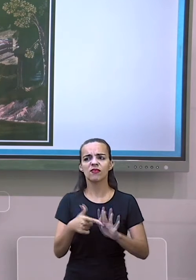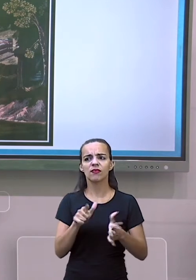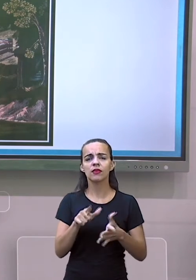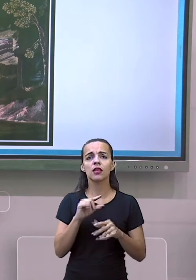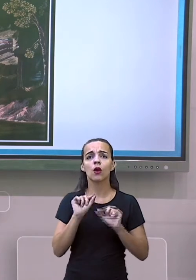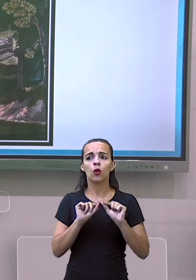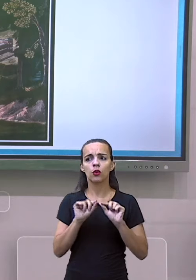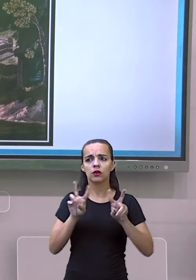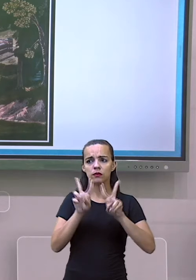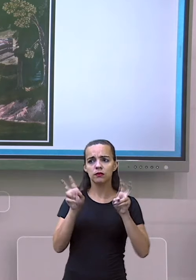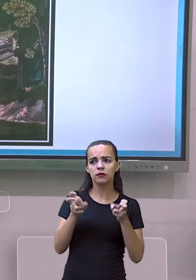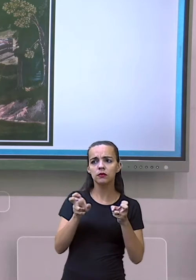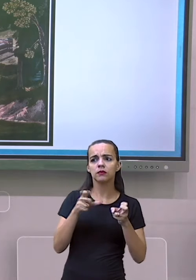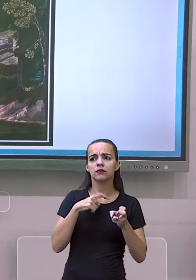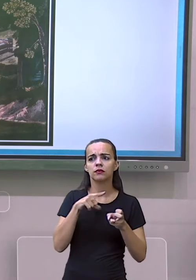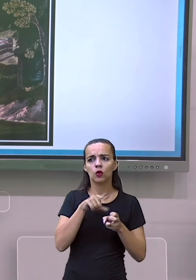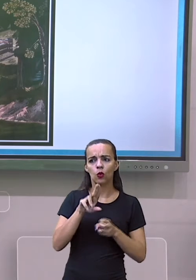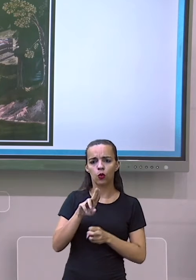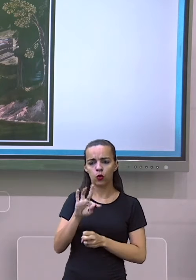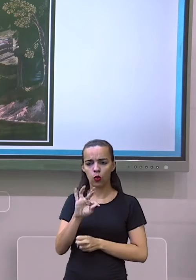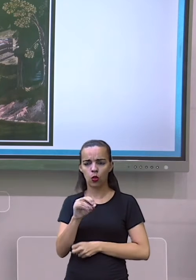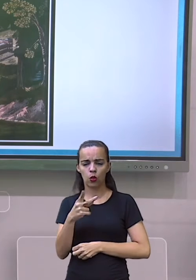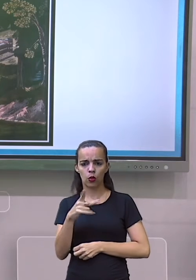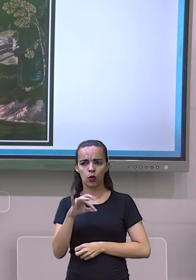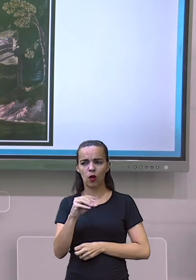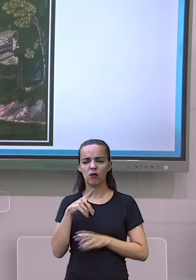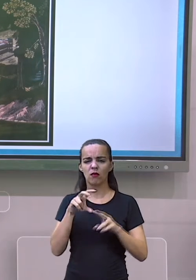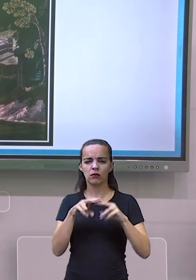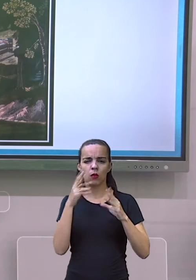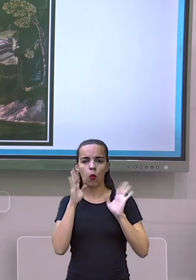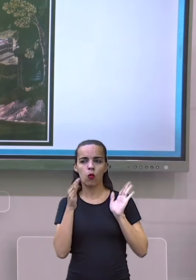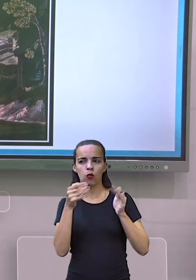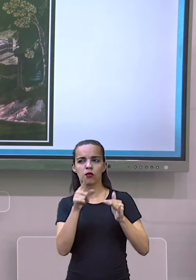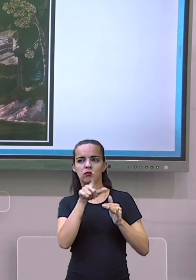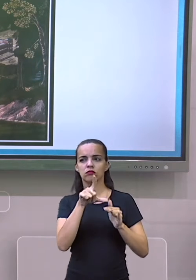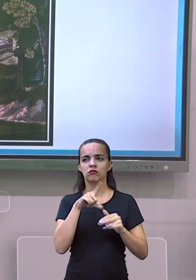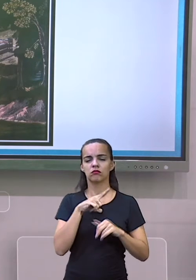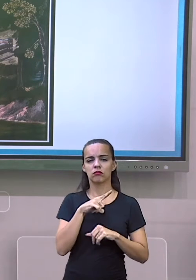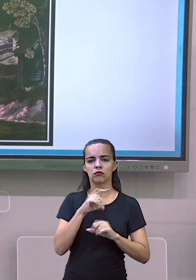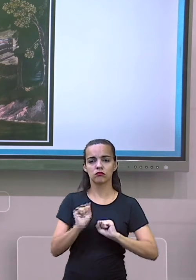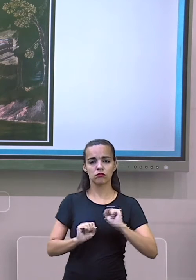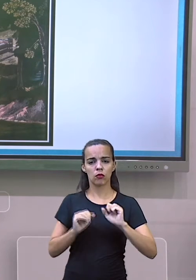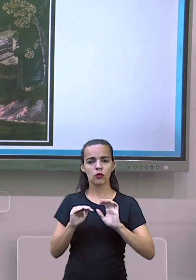decorrente da crítica de Marx e Engels.